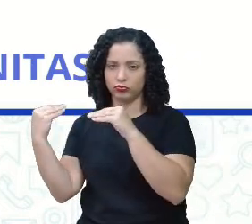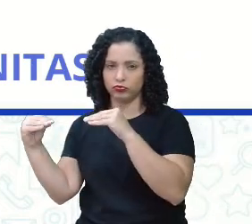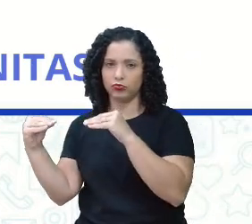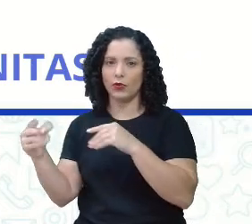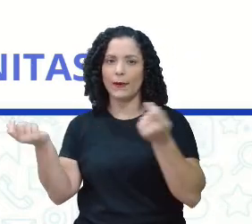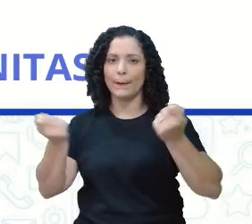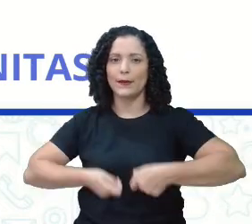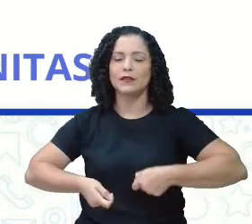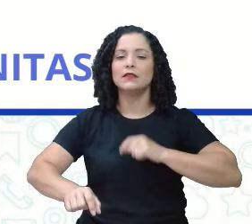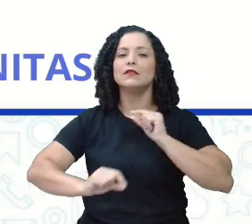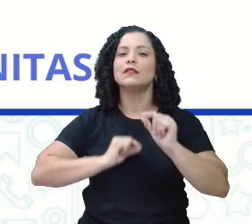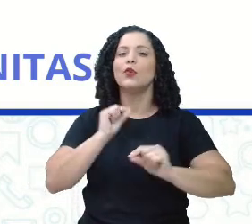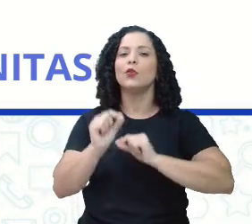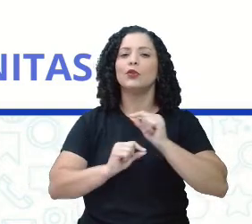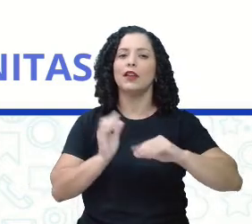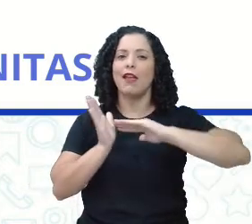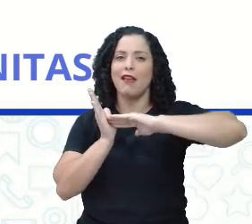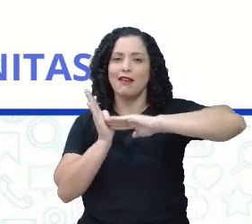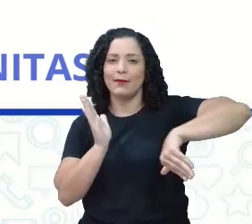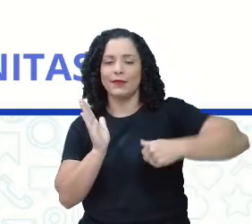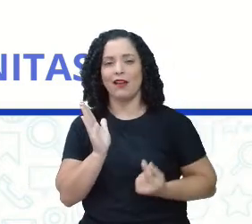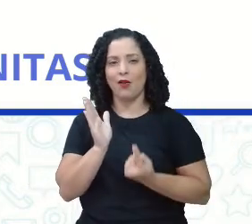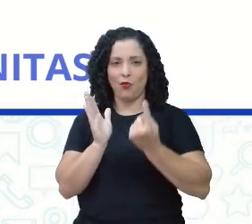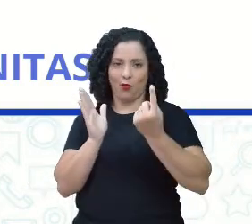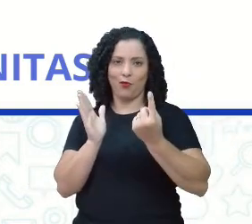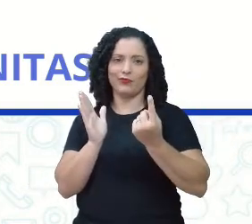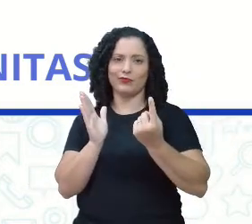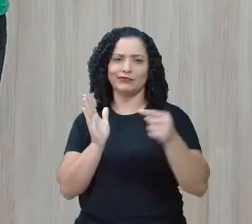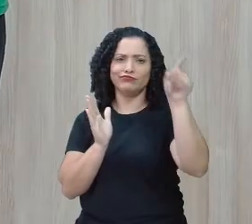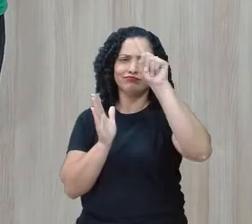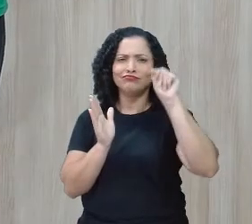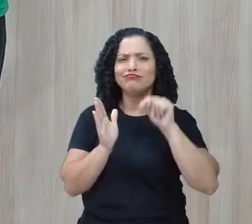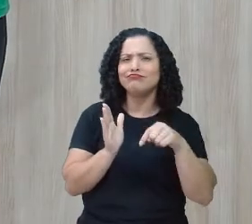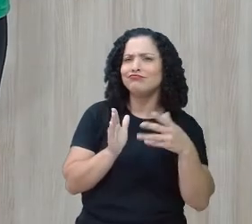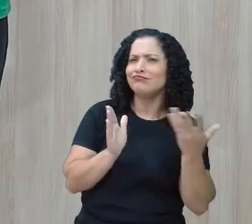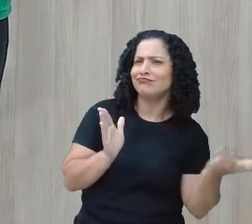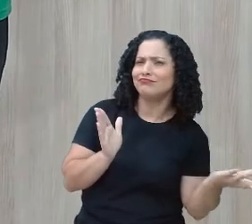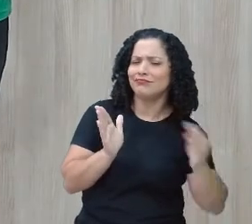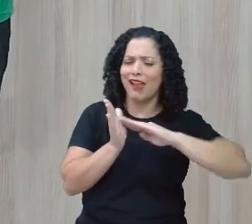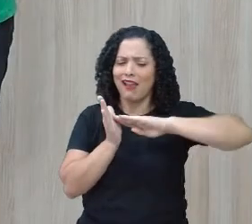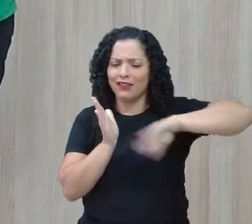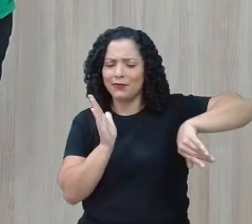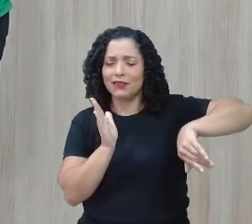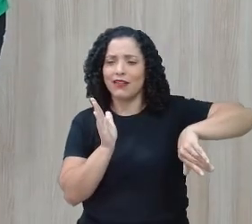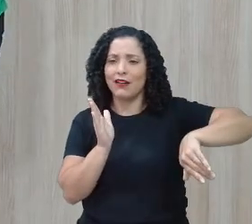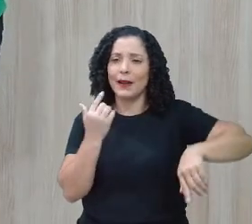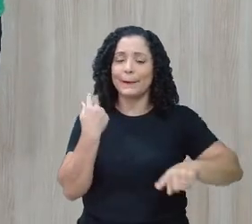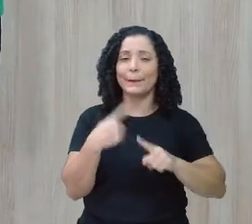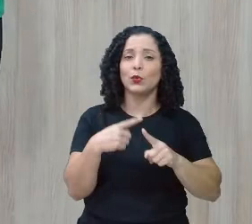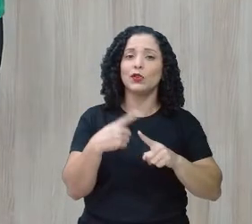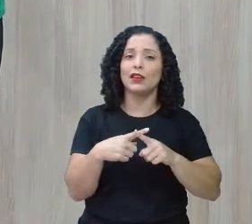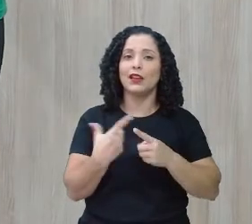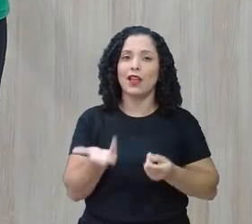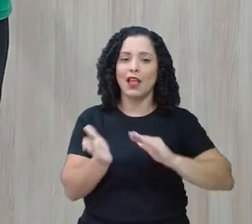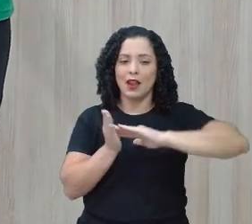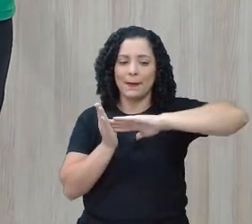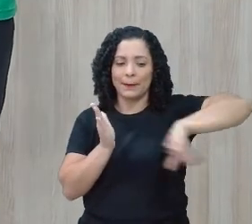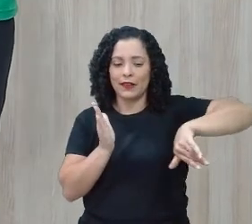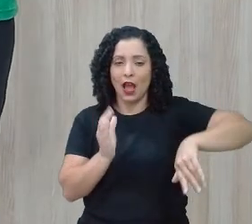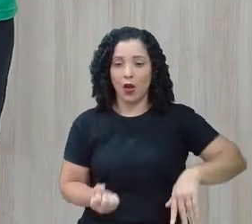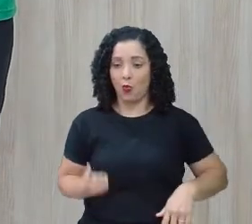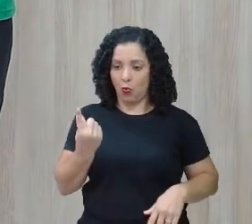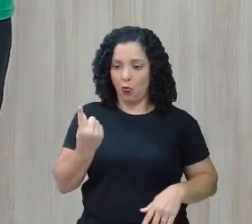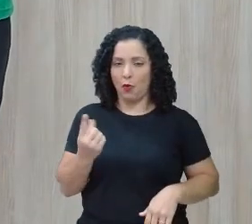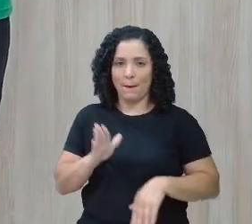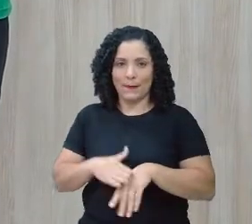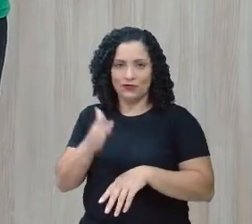gente precisa eliminar uma das incógnitas, porque quando a gente elimina uma das incógnitas, fica somente outra e aí a